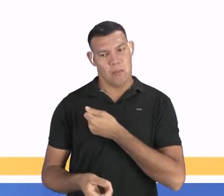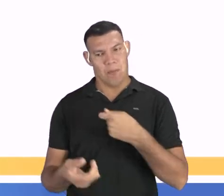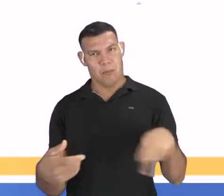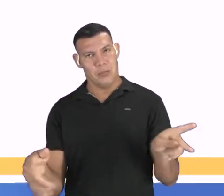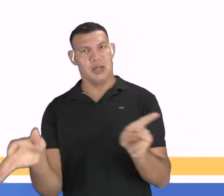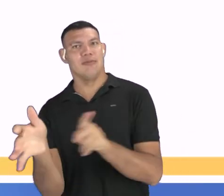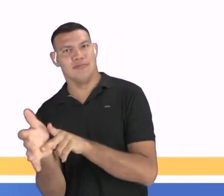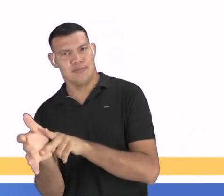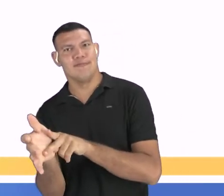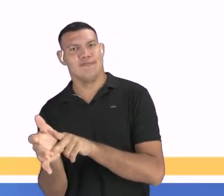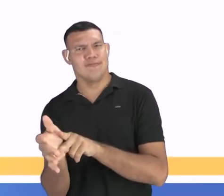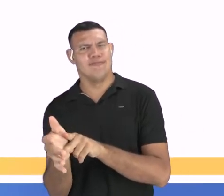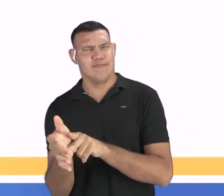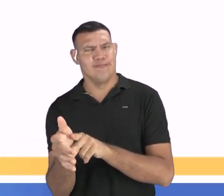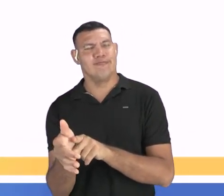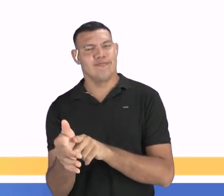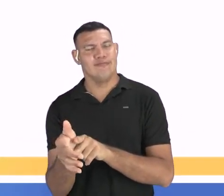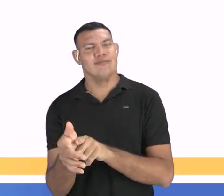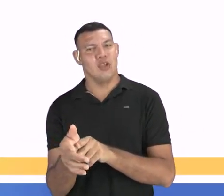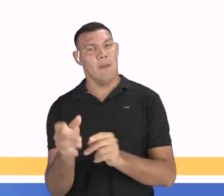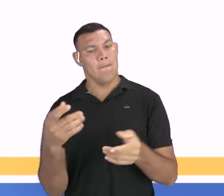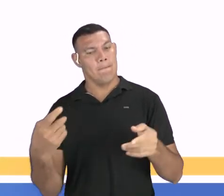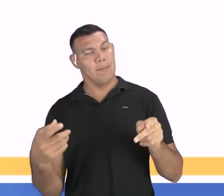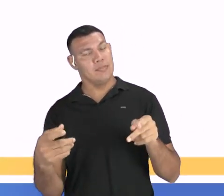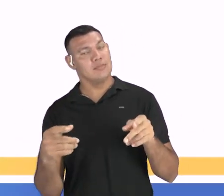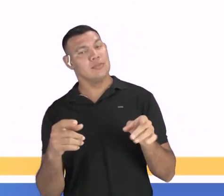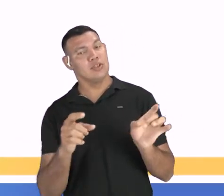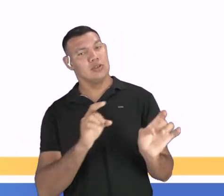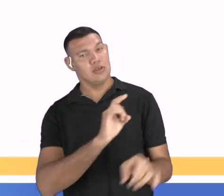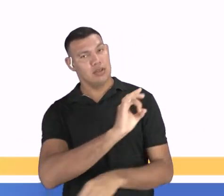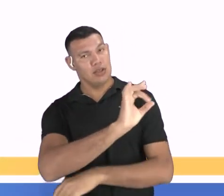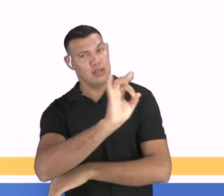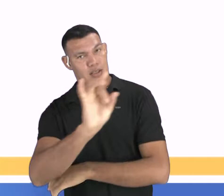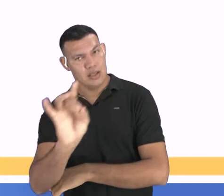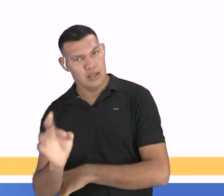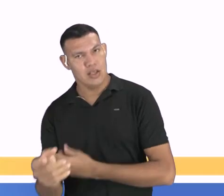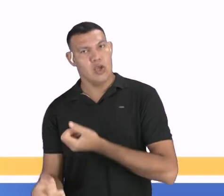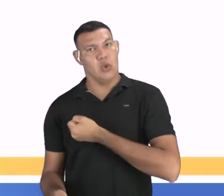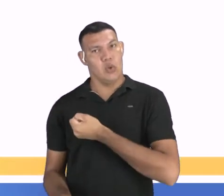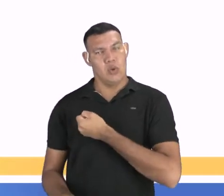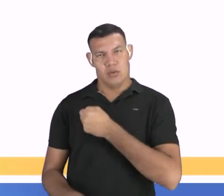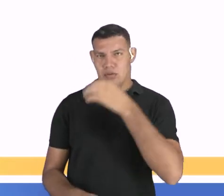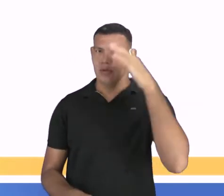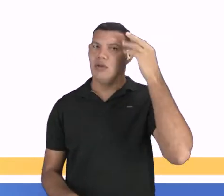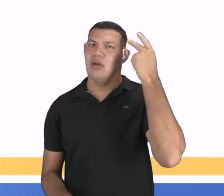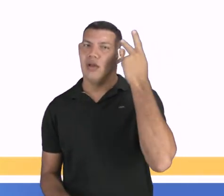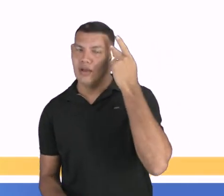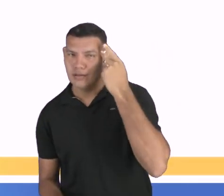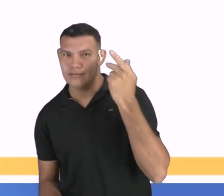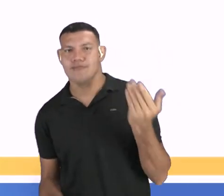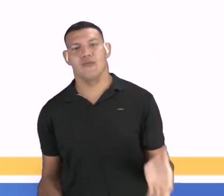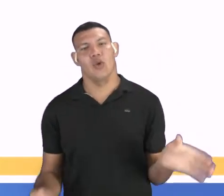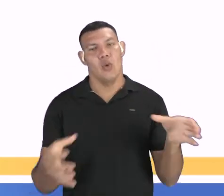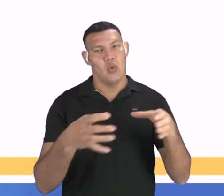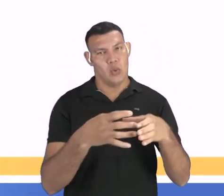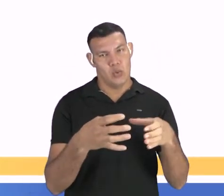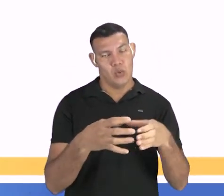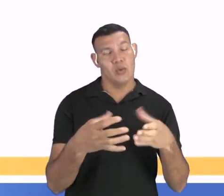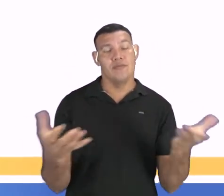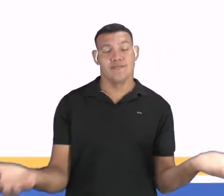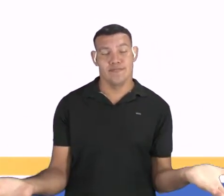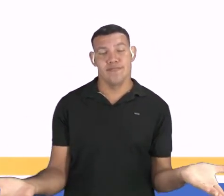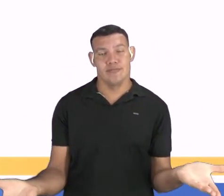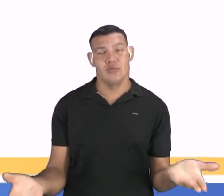por todos os outros números naturais. Com isso, nós formamos, então, o conjunto que chamamos de múltiplos de um